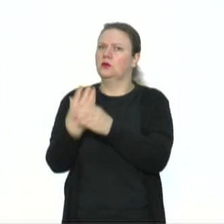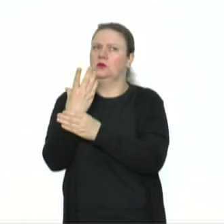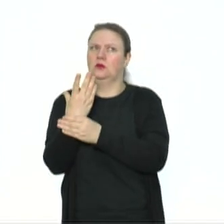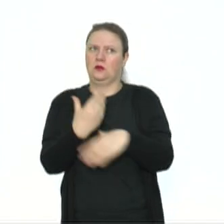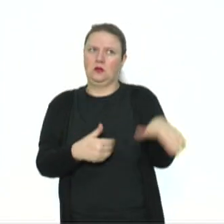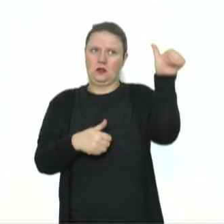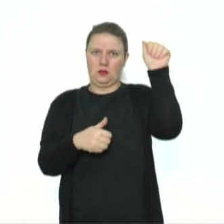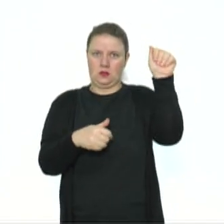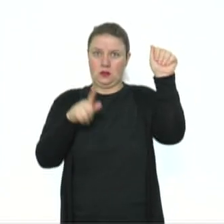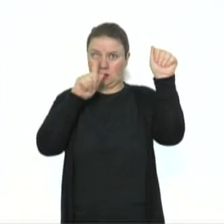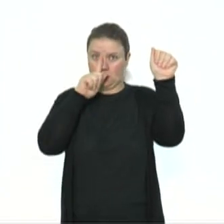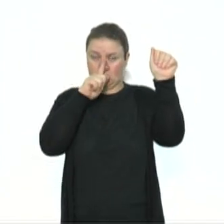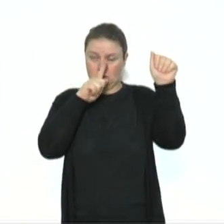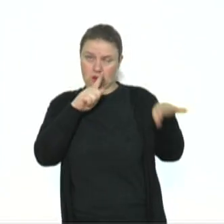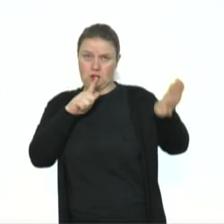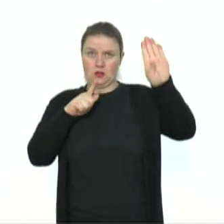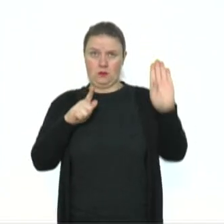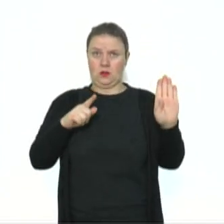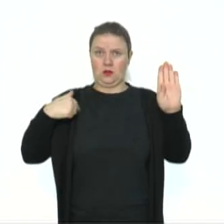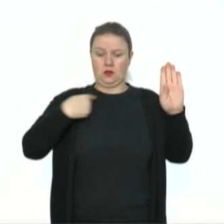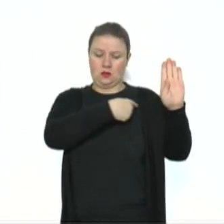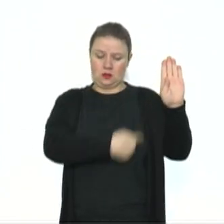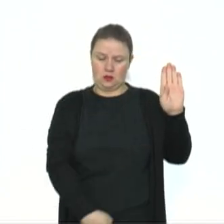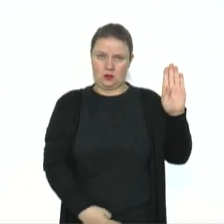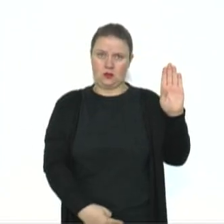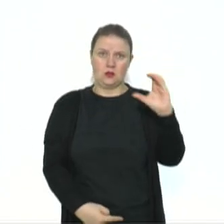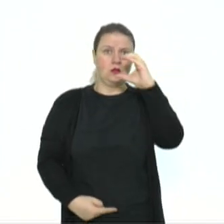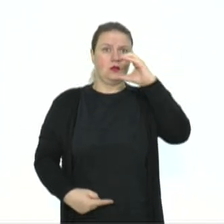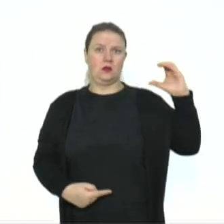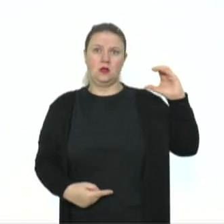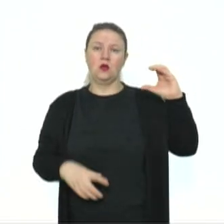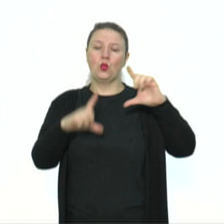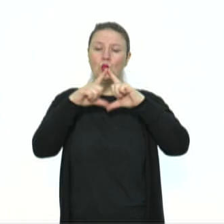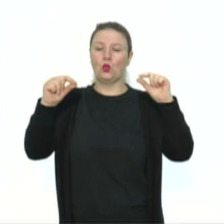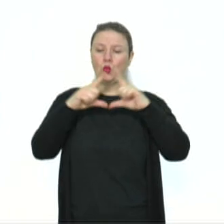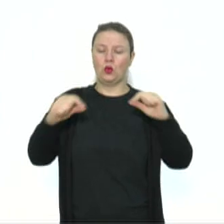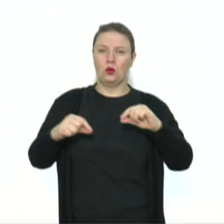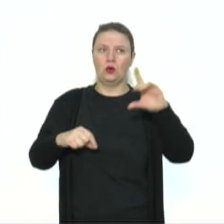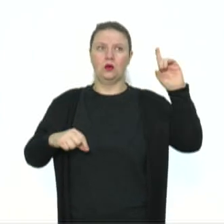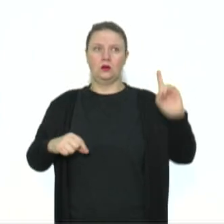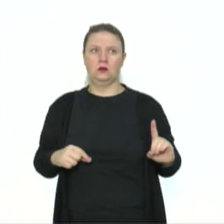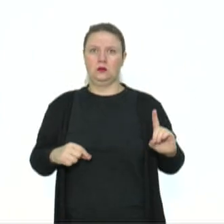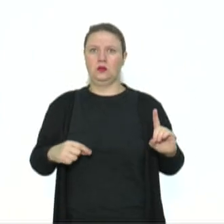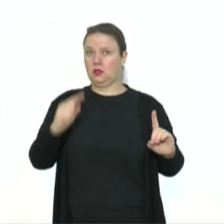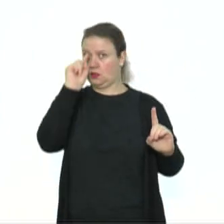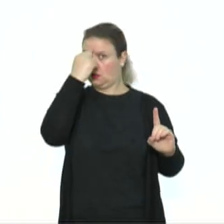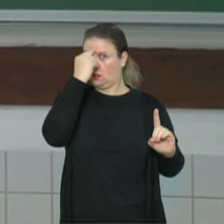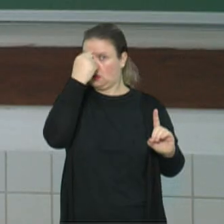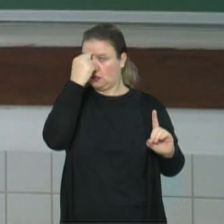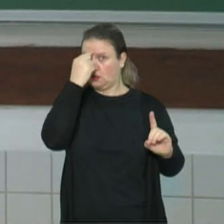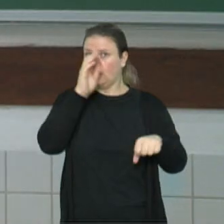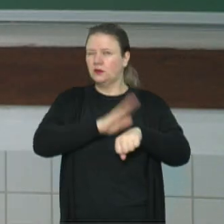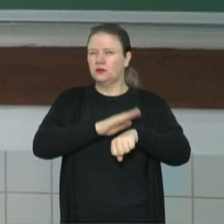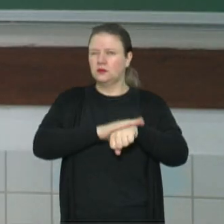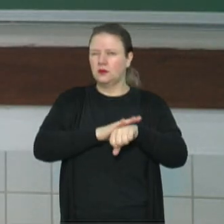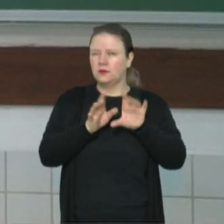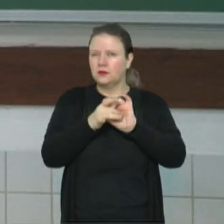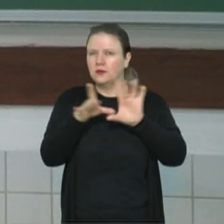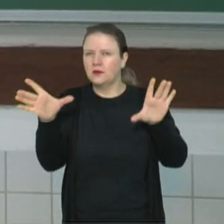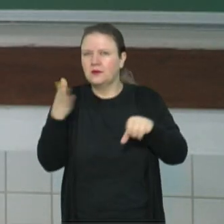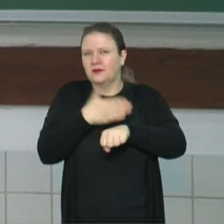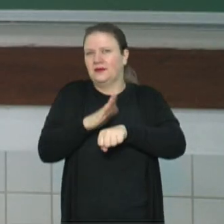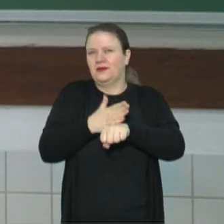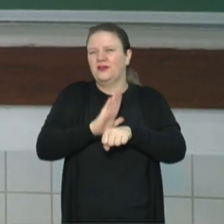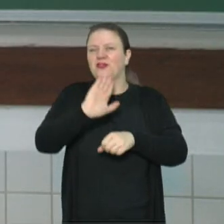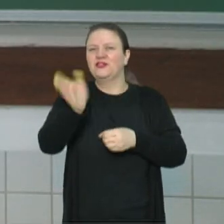na Grécia. Letra B, na China. Letra C, no Japão. Ou letra D, na Índia. Vocês vão ter um tempinho para realizar essa